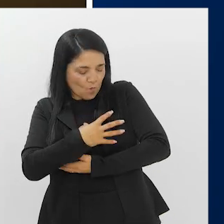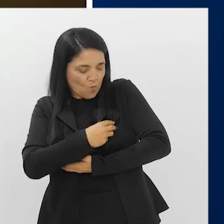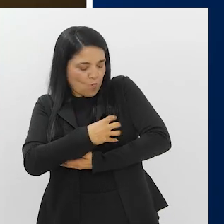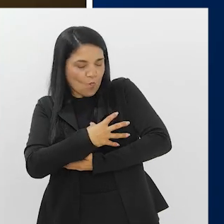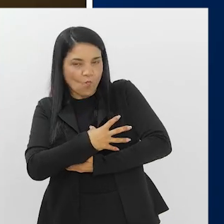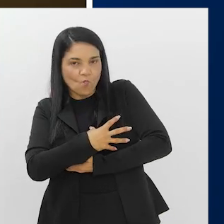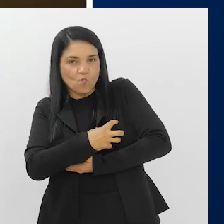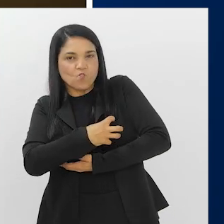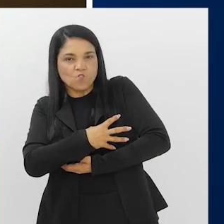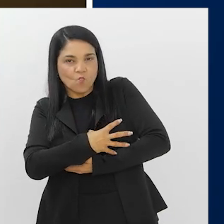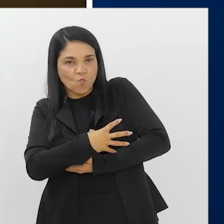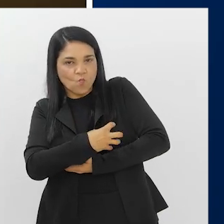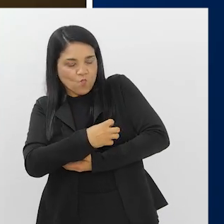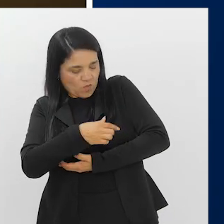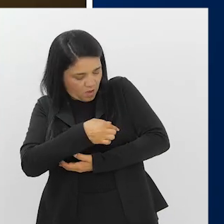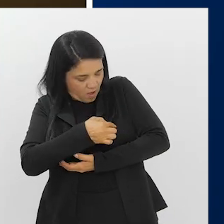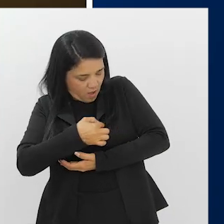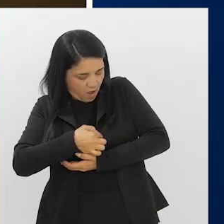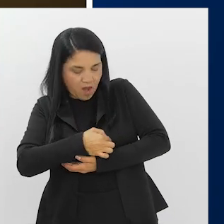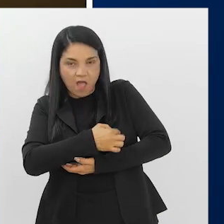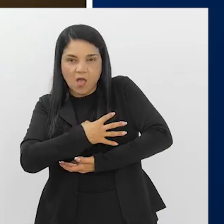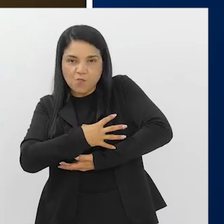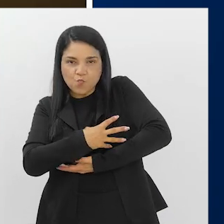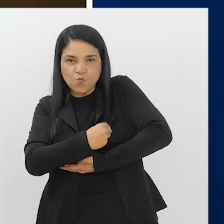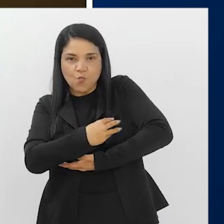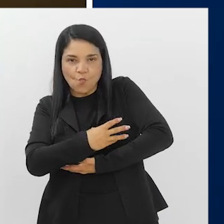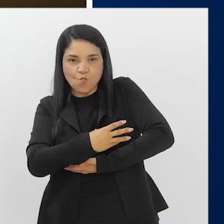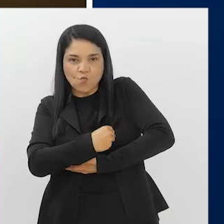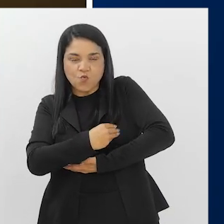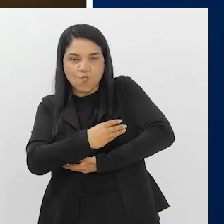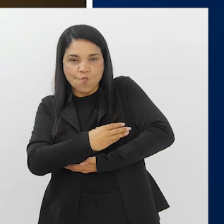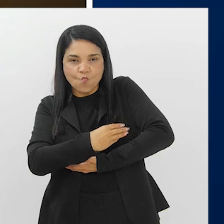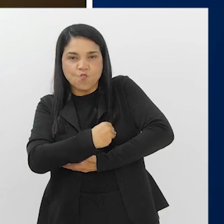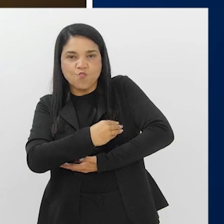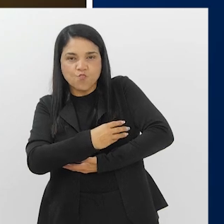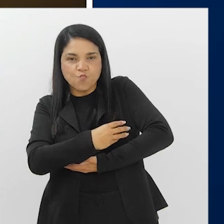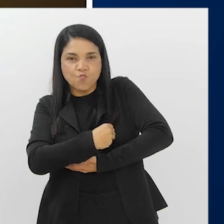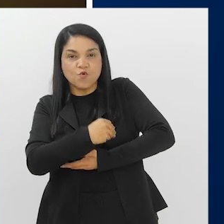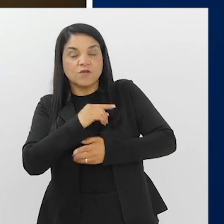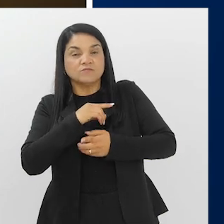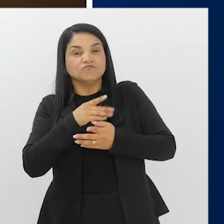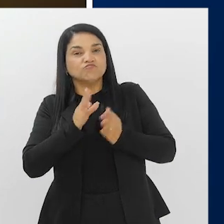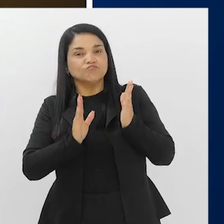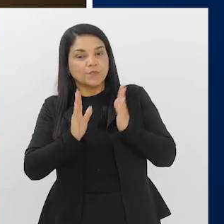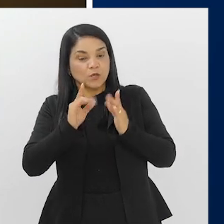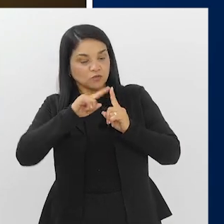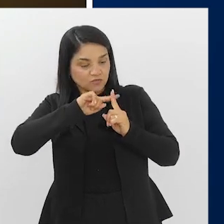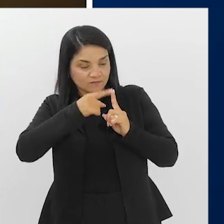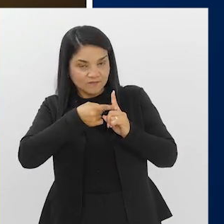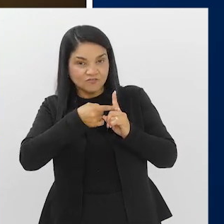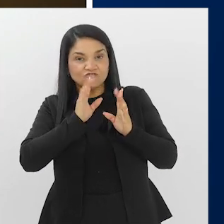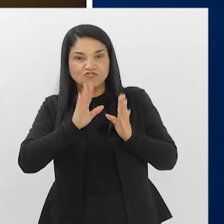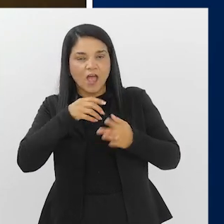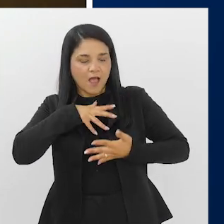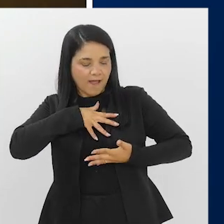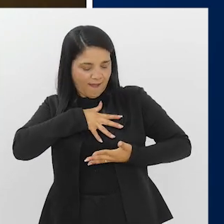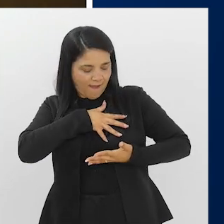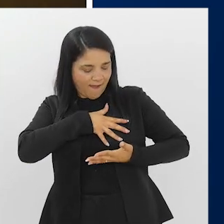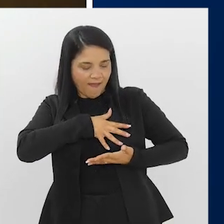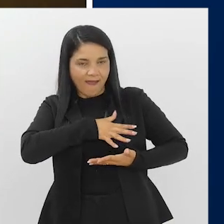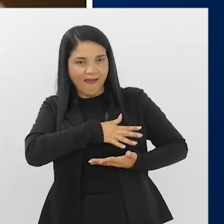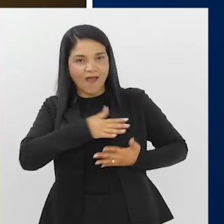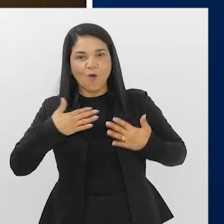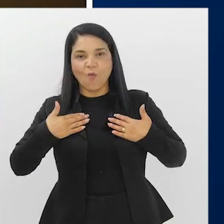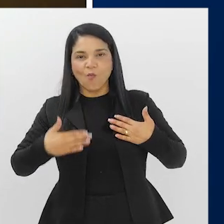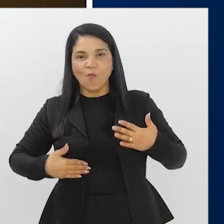tem a mama da mãe, que é a areola ali da mãe, o mamilo já produz durante a gestação. Então, o corpo